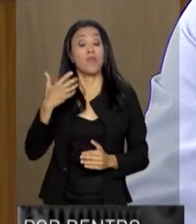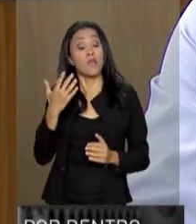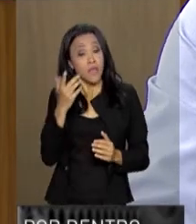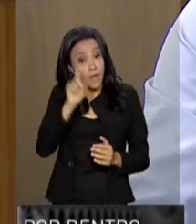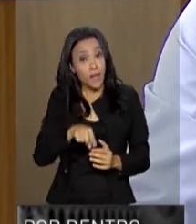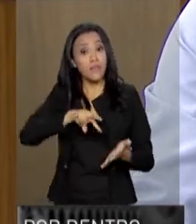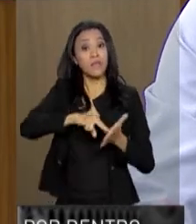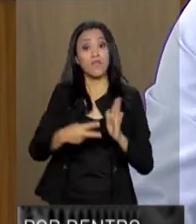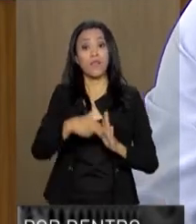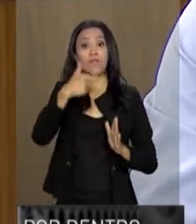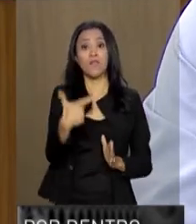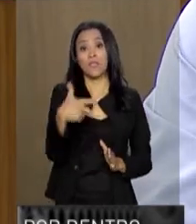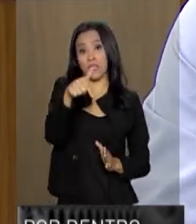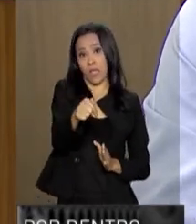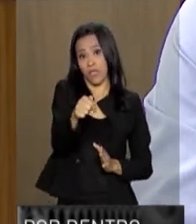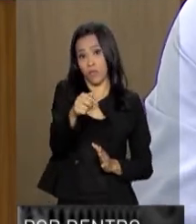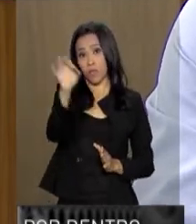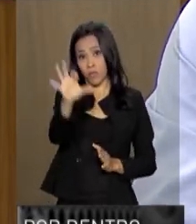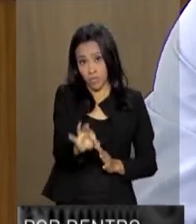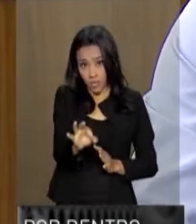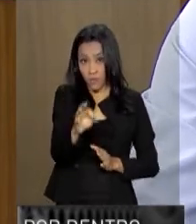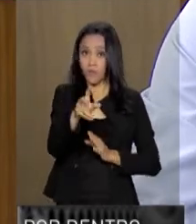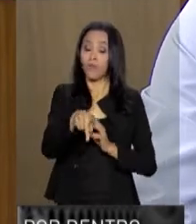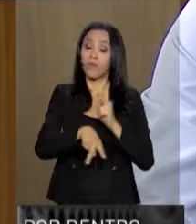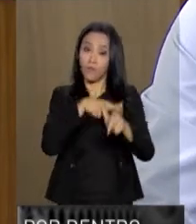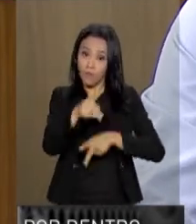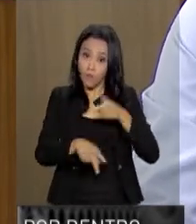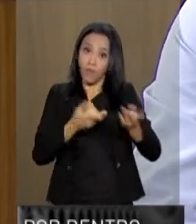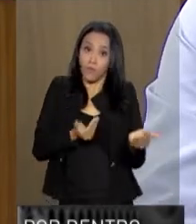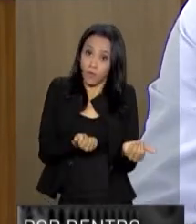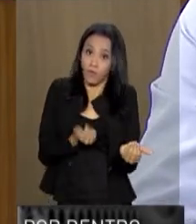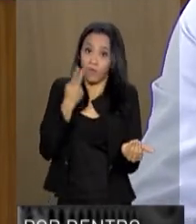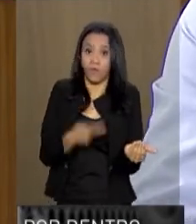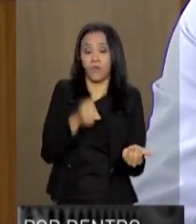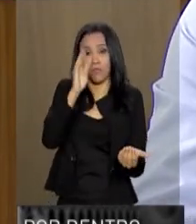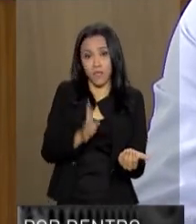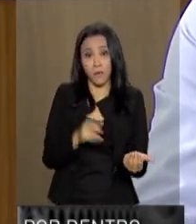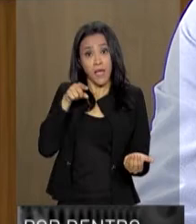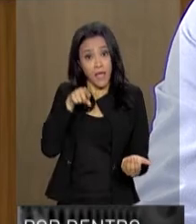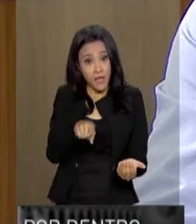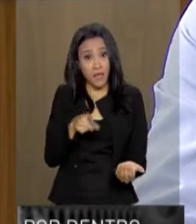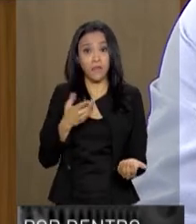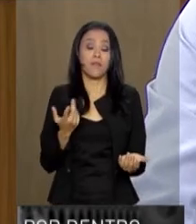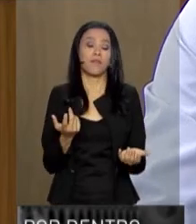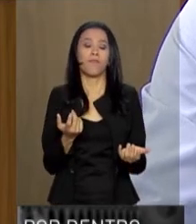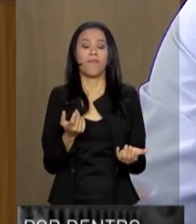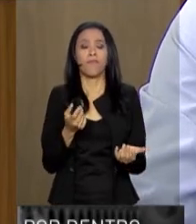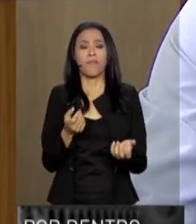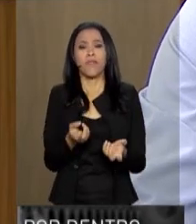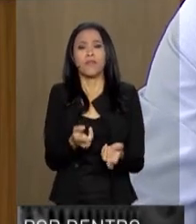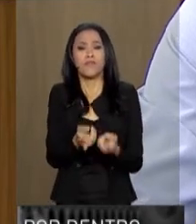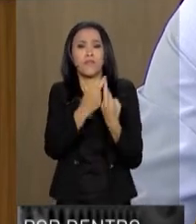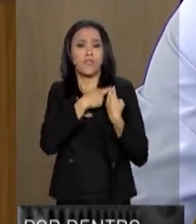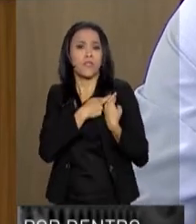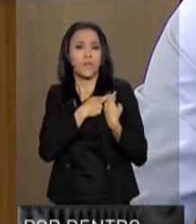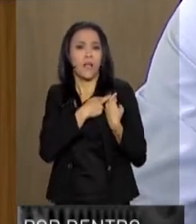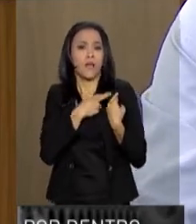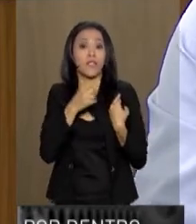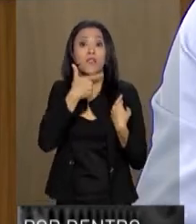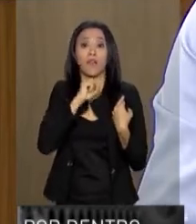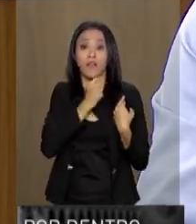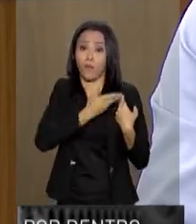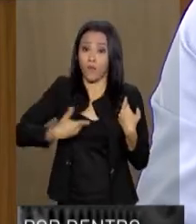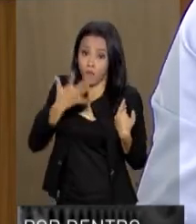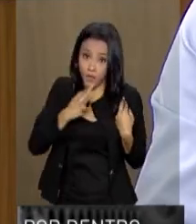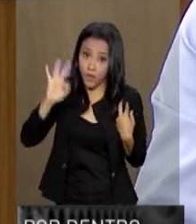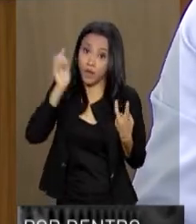e se na juve ele traz agora as responsabilidades do da união dos estados dos municípios